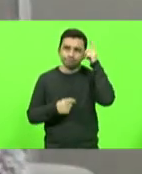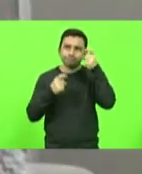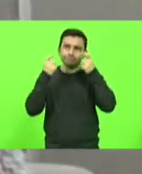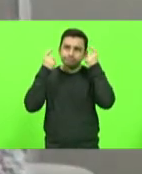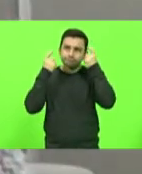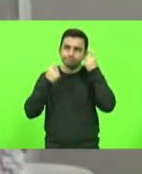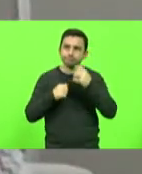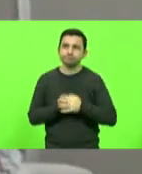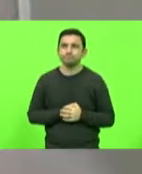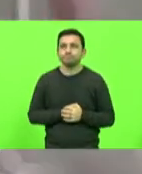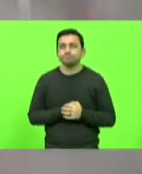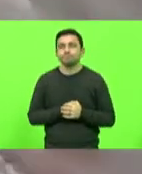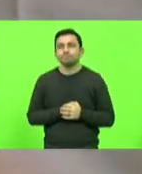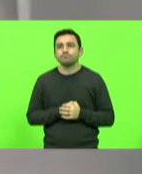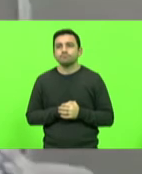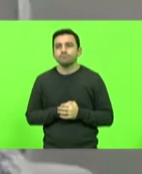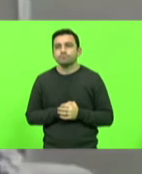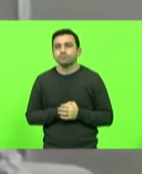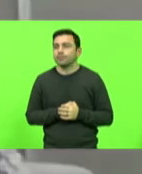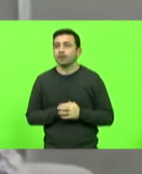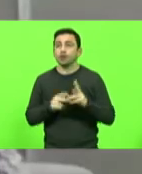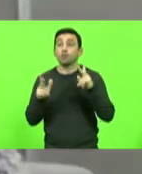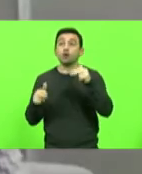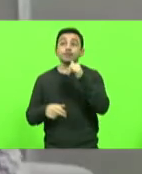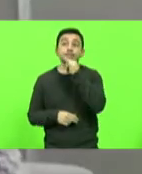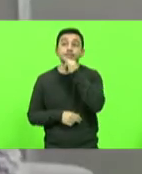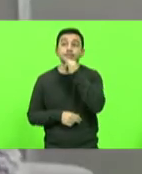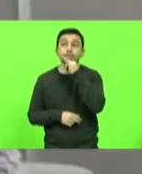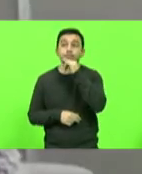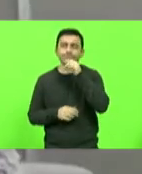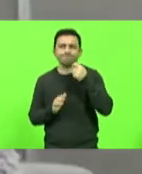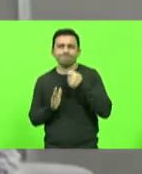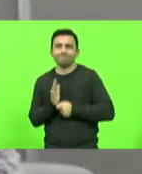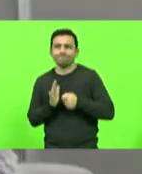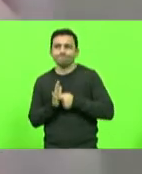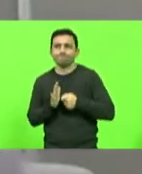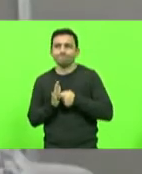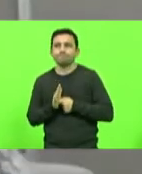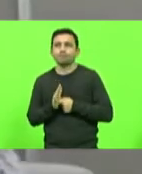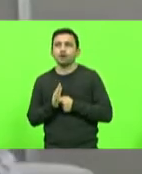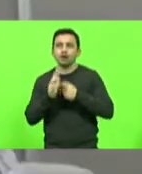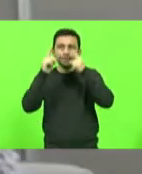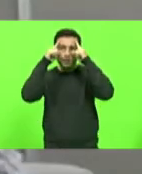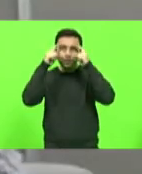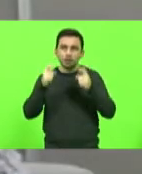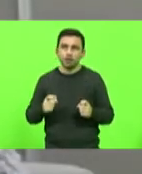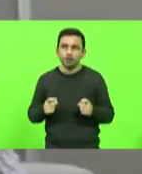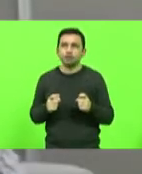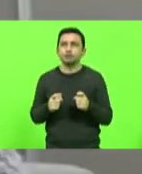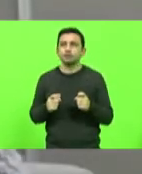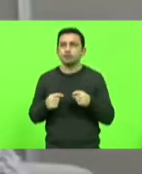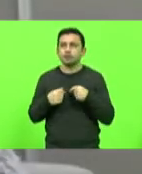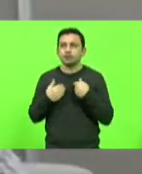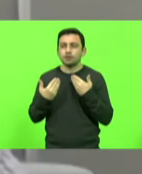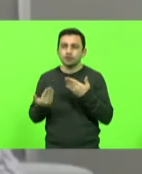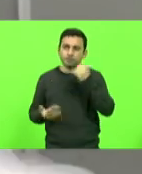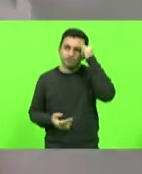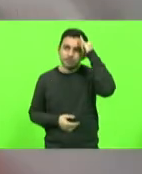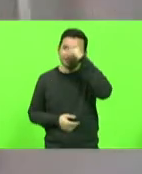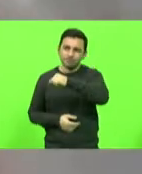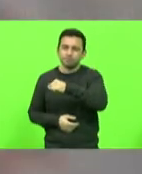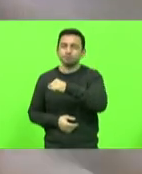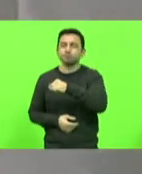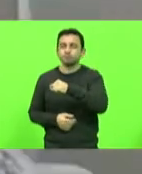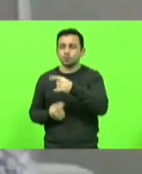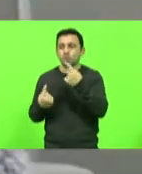né? Como, por exemplo, a questão do enfrentamento à violência, ao combate da violência contra a mulher, né? Muitas